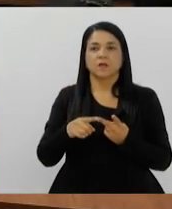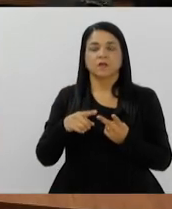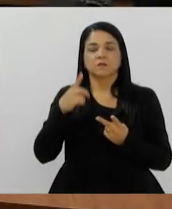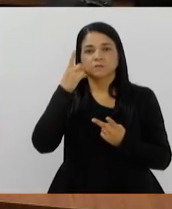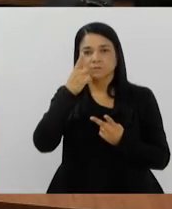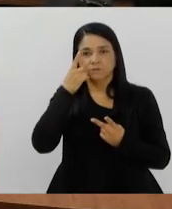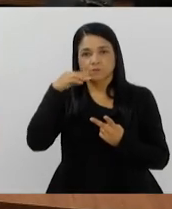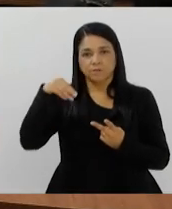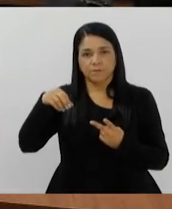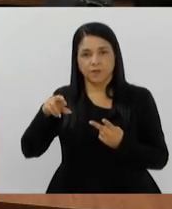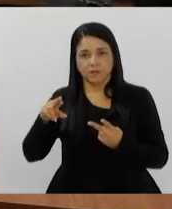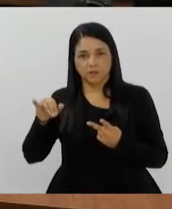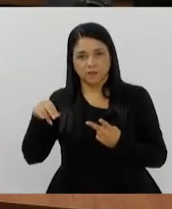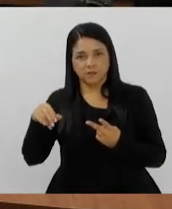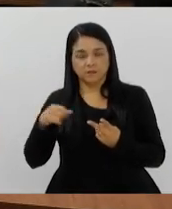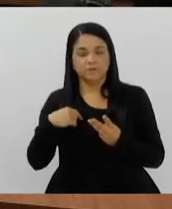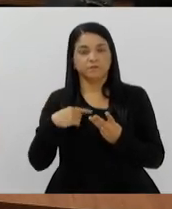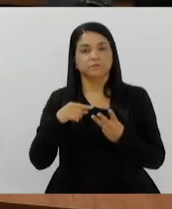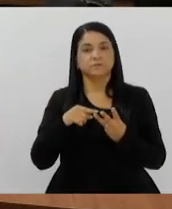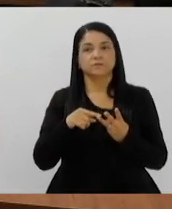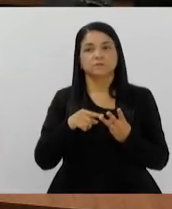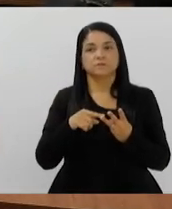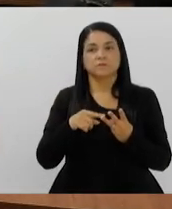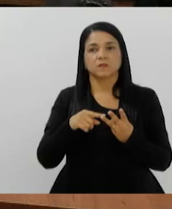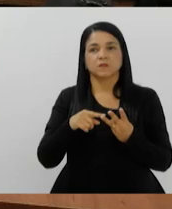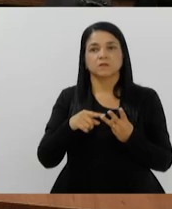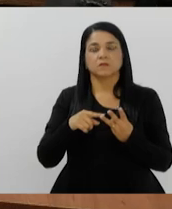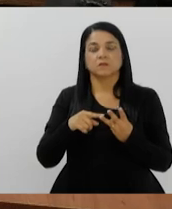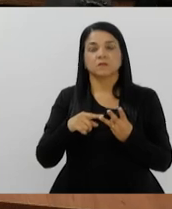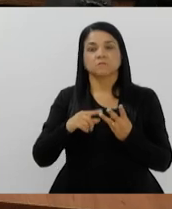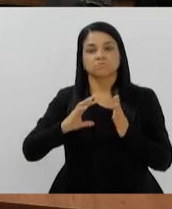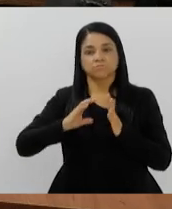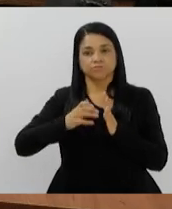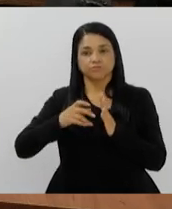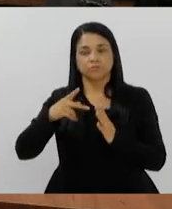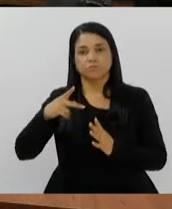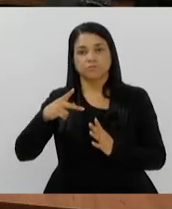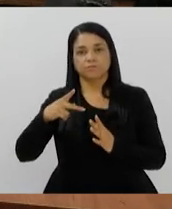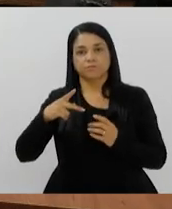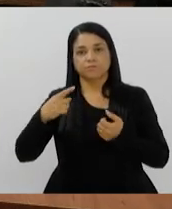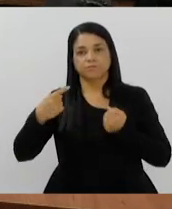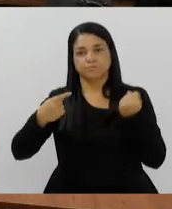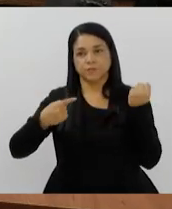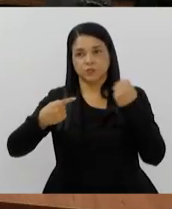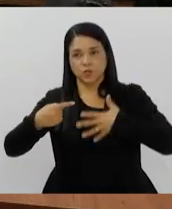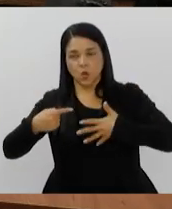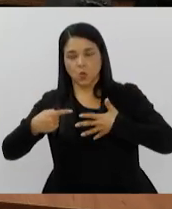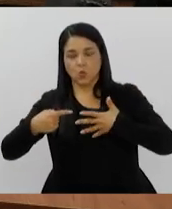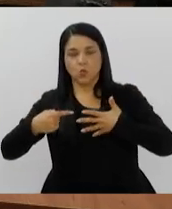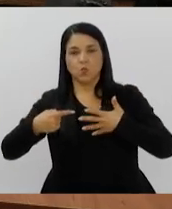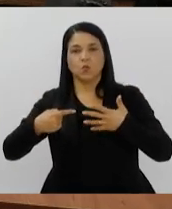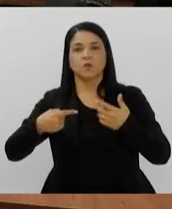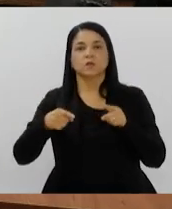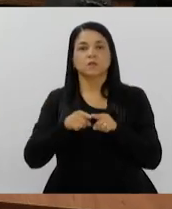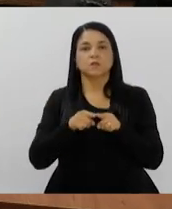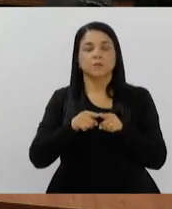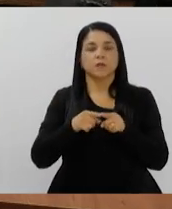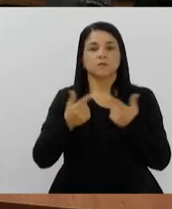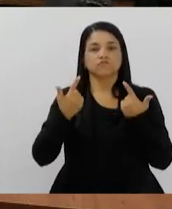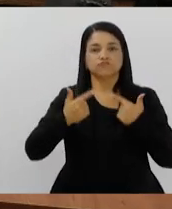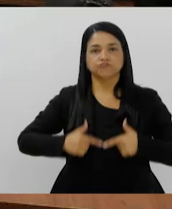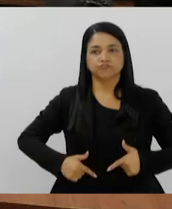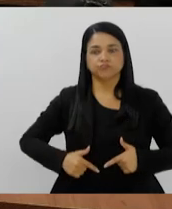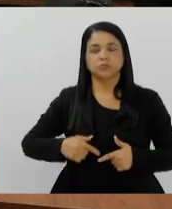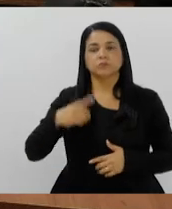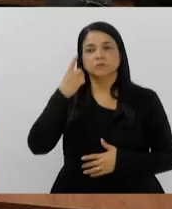Marina do MST, da bancada do PSOL e abstenção do